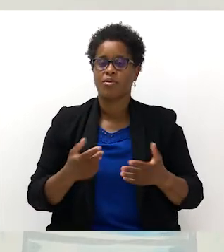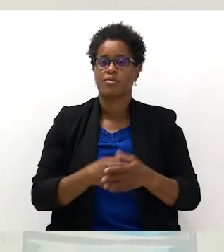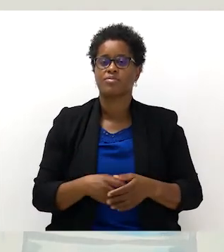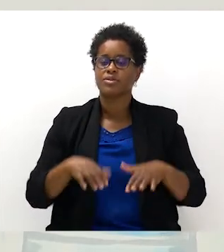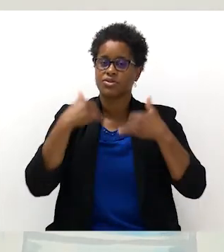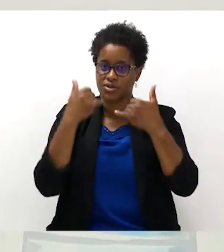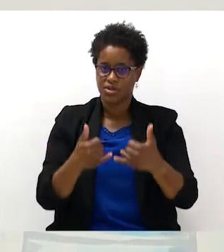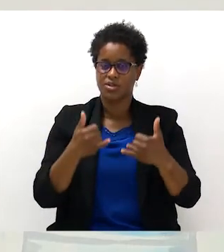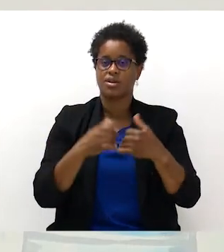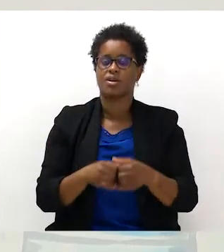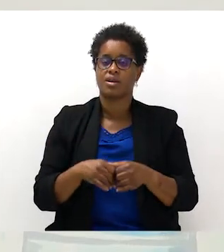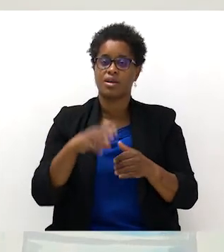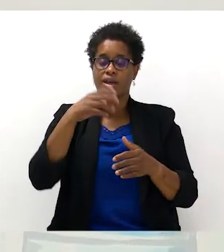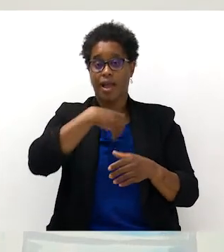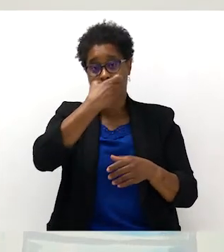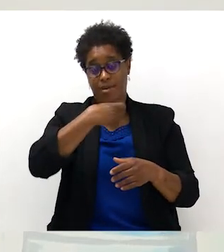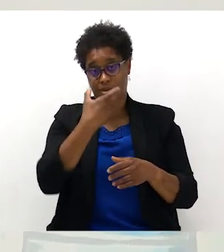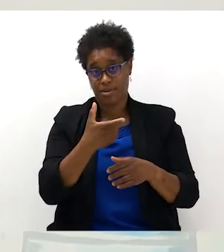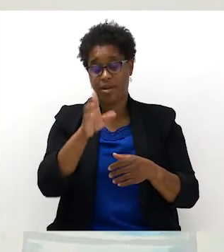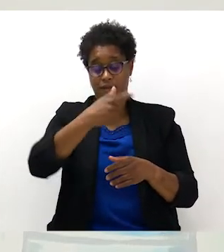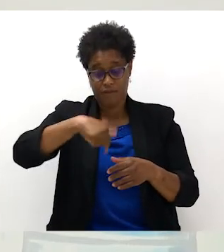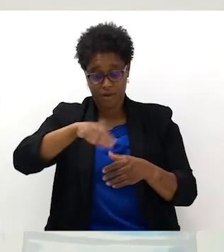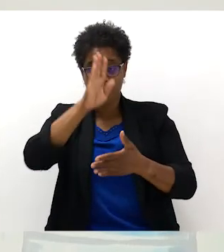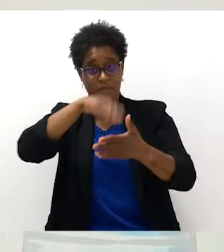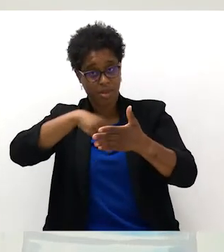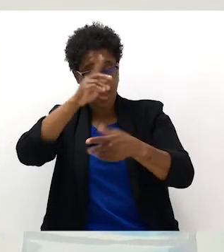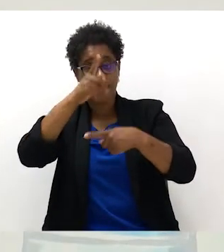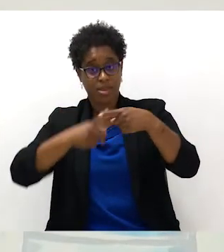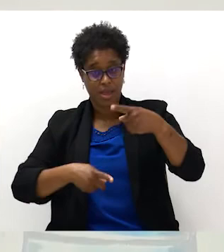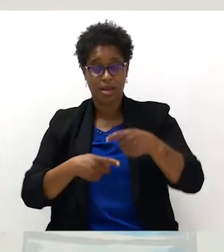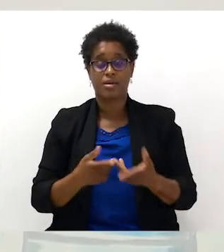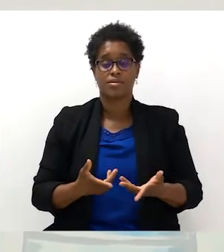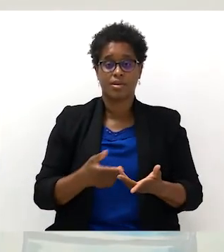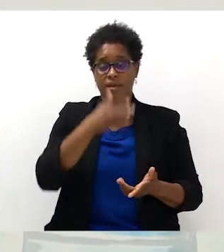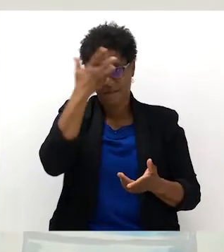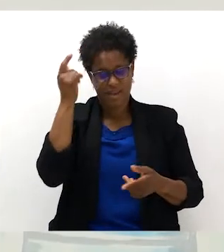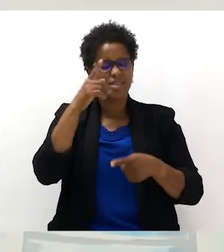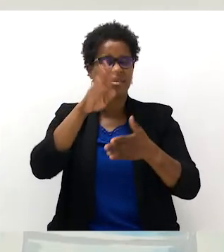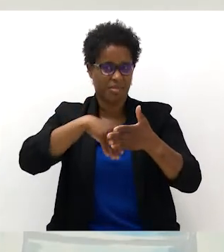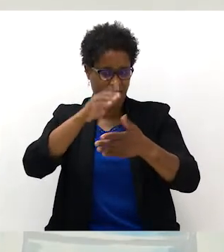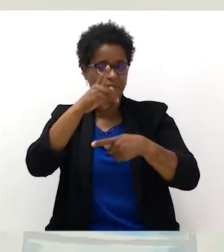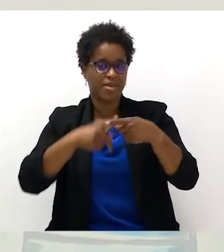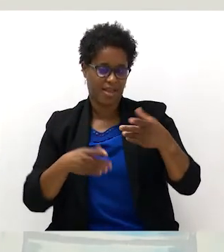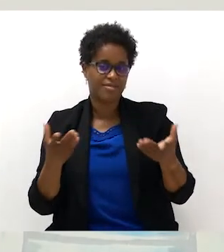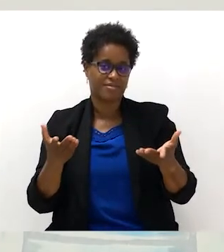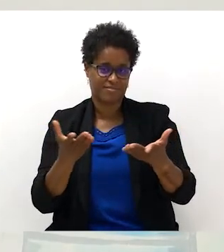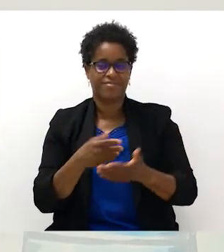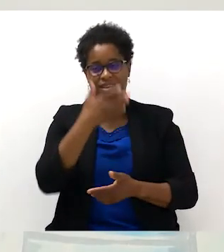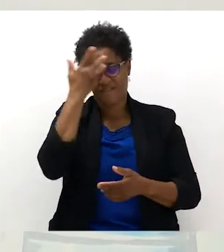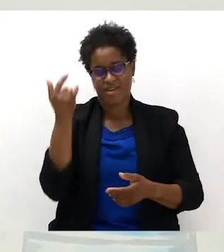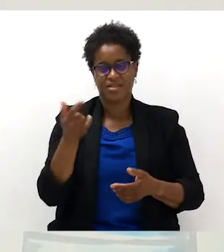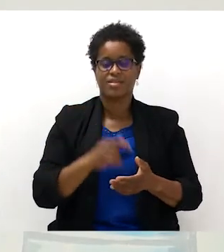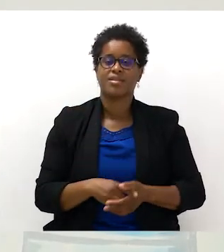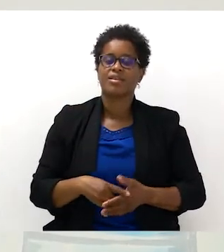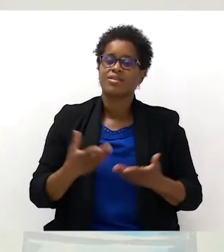em seguida, as maçãs, vamos pintar a metade. Fácil pintar a metade, é mais fácil.